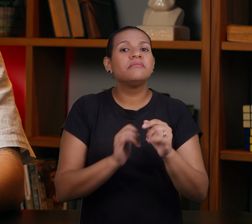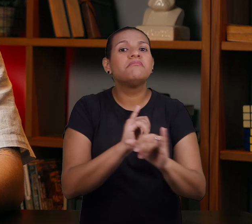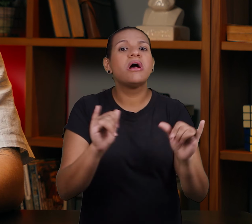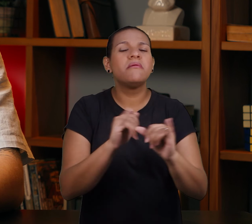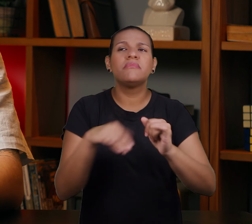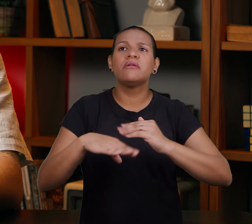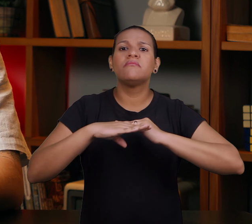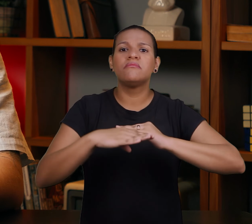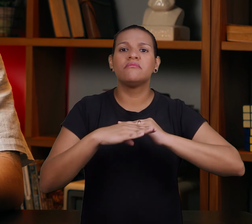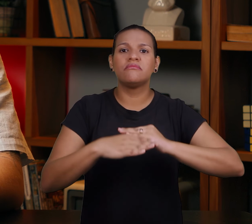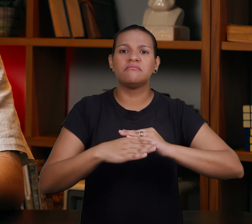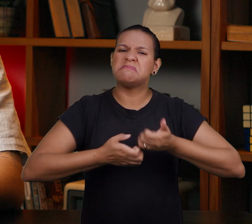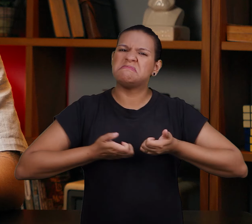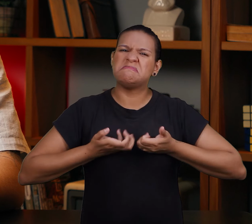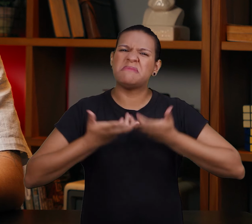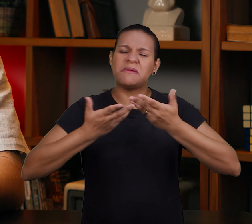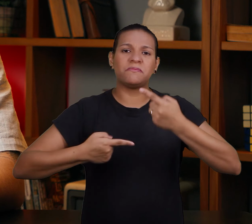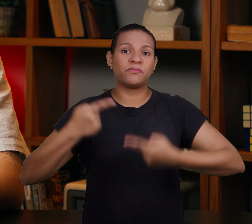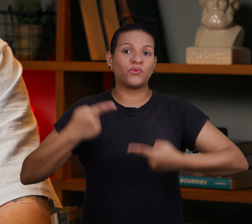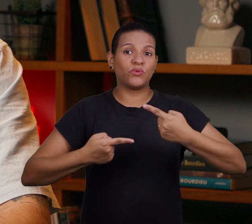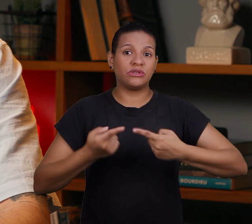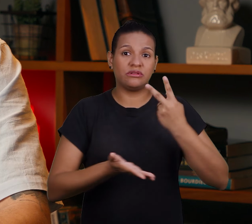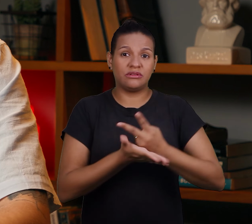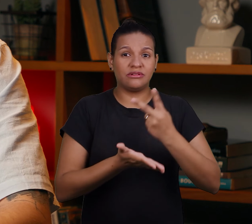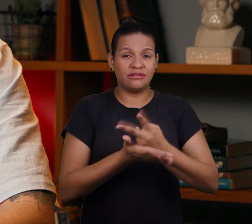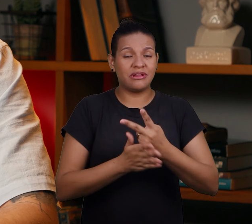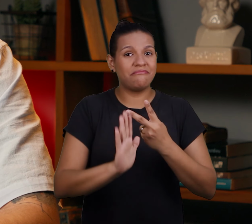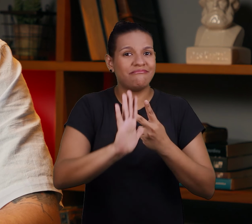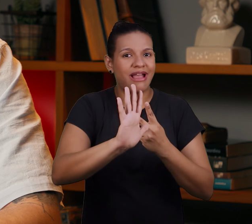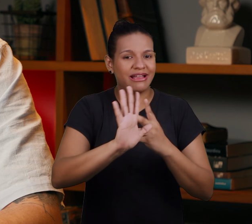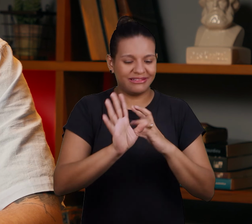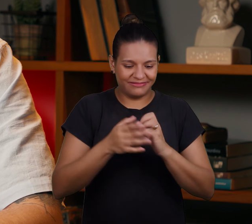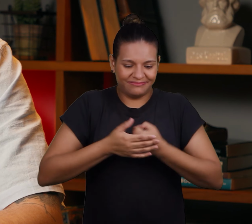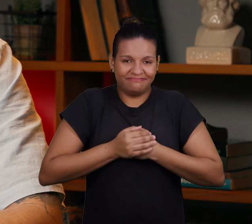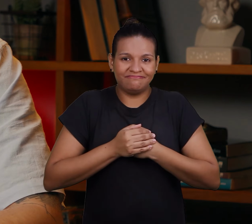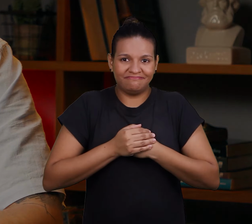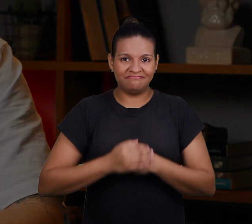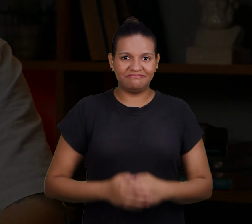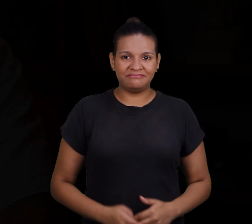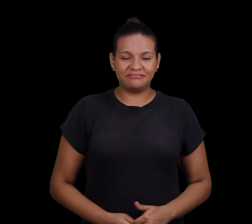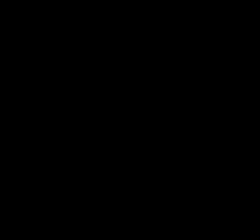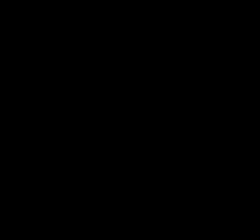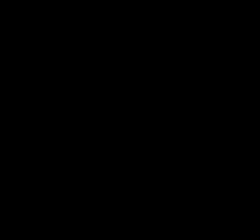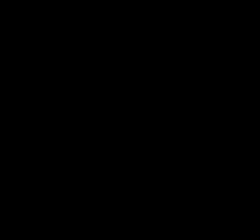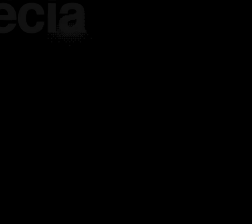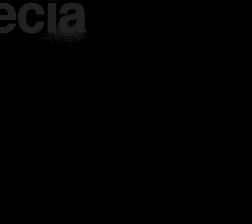os outros. Eles gritam sobre o político o tempo inteiro, mas fazem isso em silêncio.